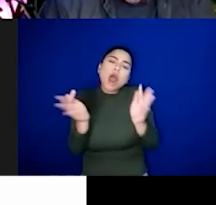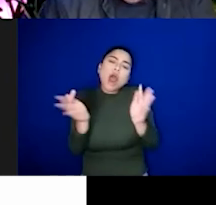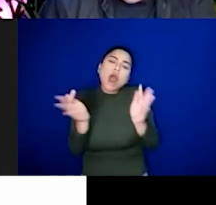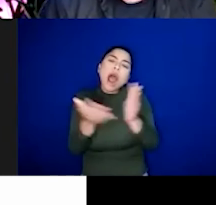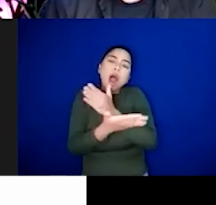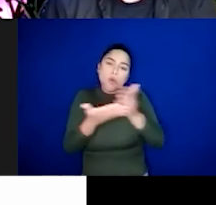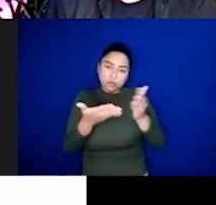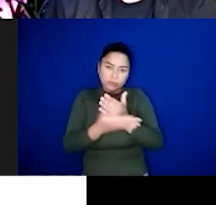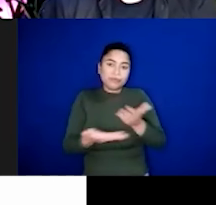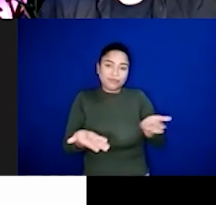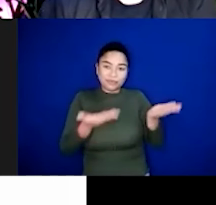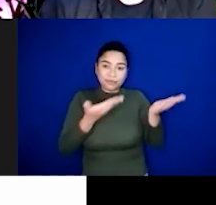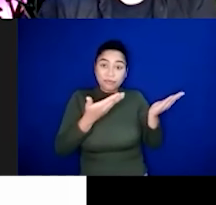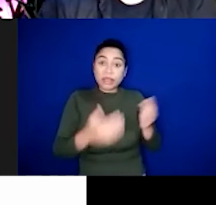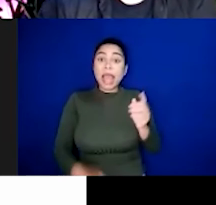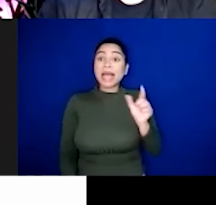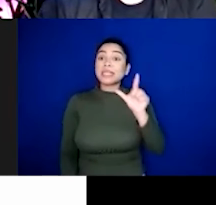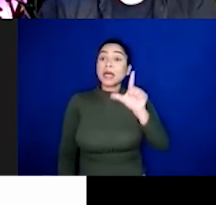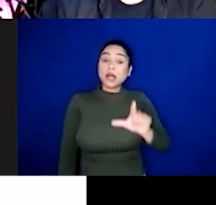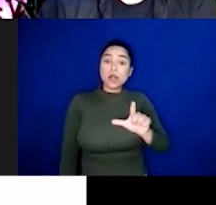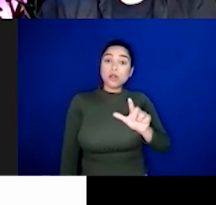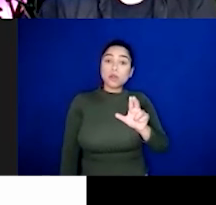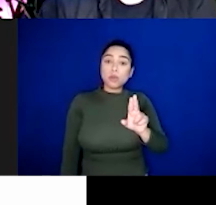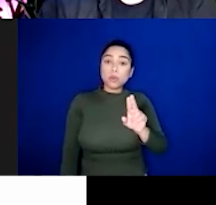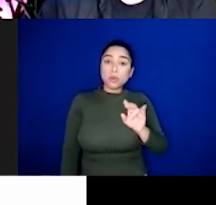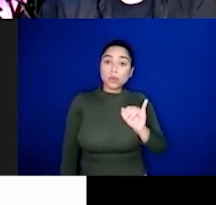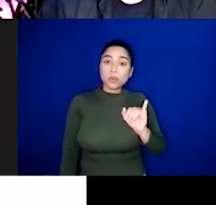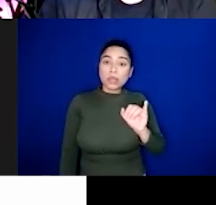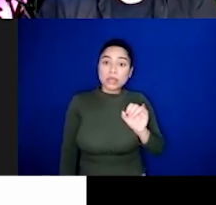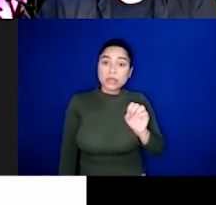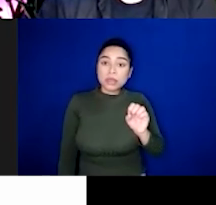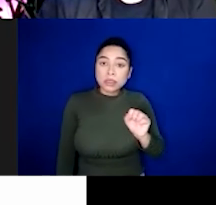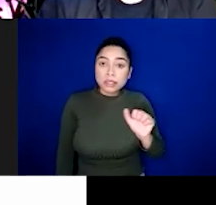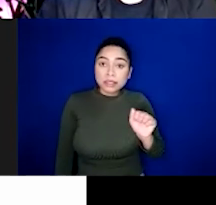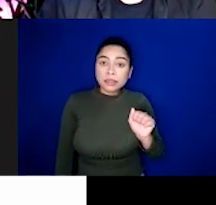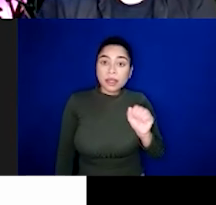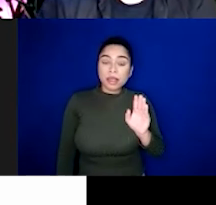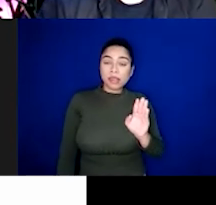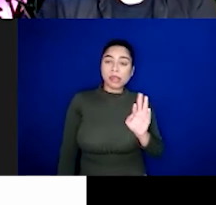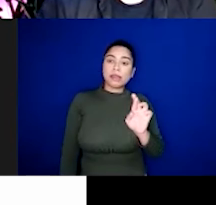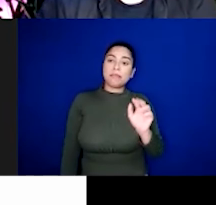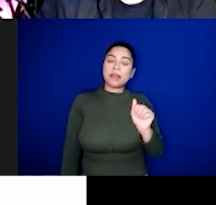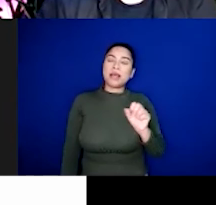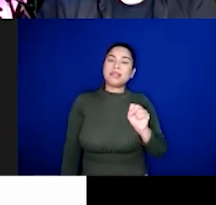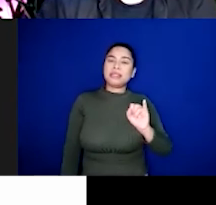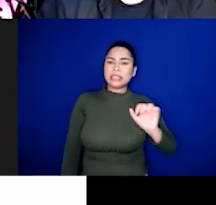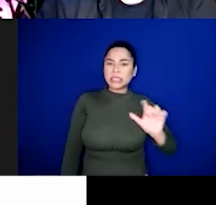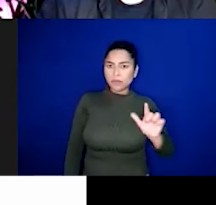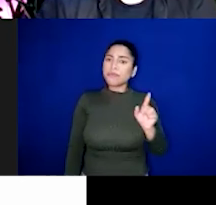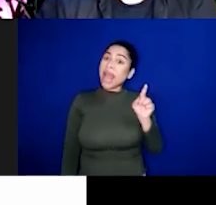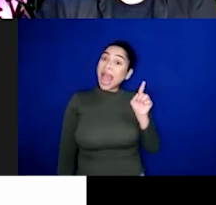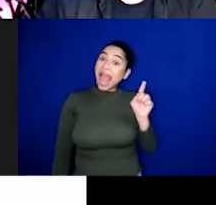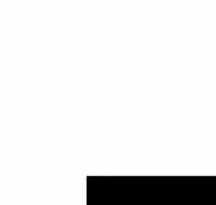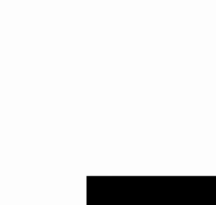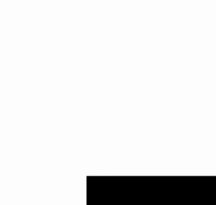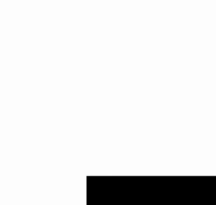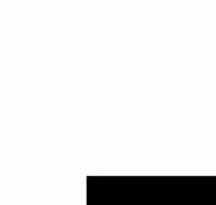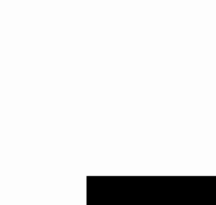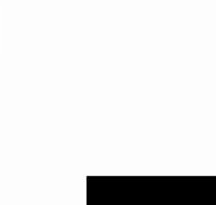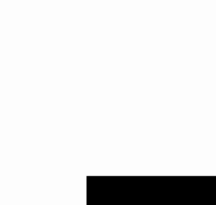aqui a Luísa Brasil ela tem um perfil muito bacana no Instagram e ela se preocupa muito em trazer